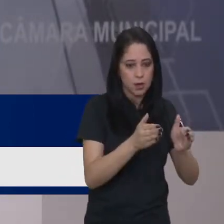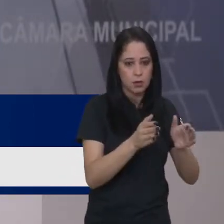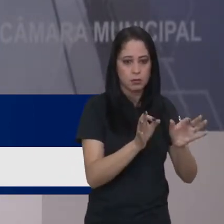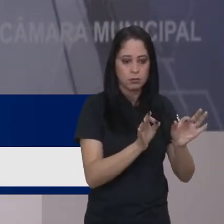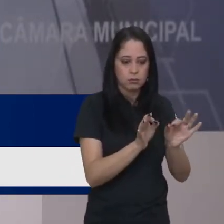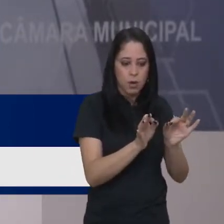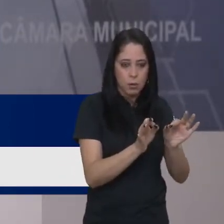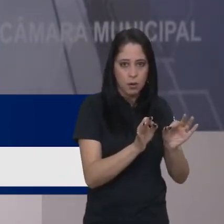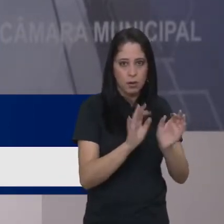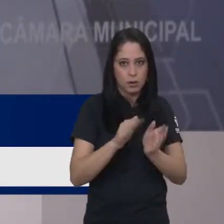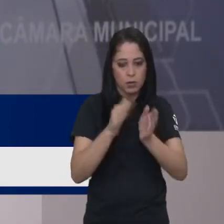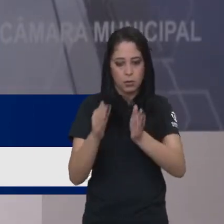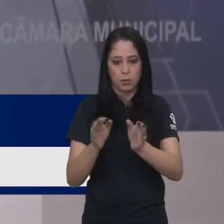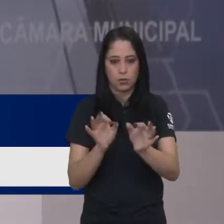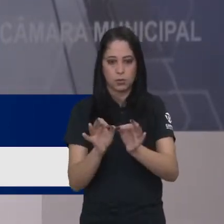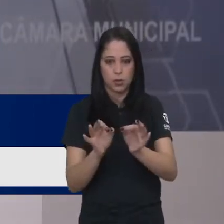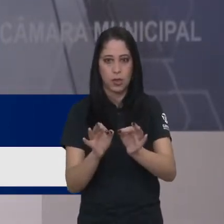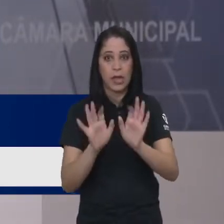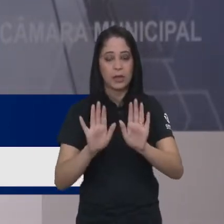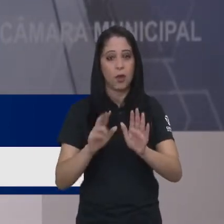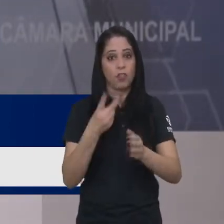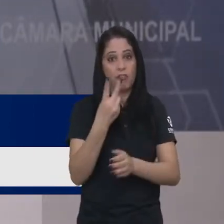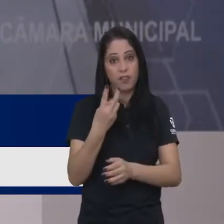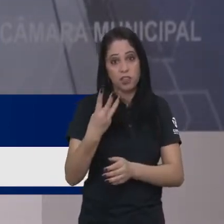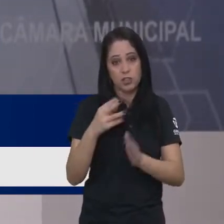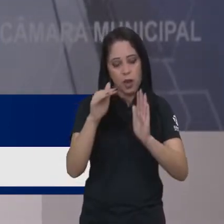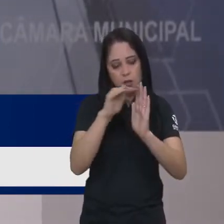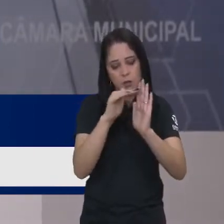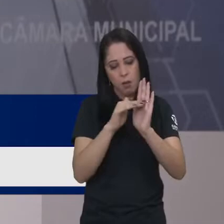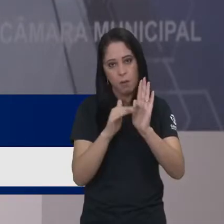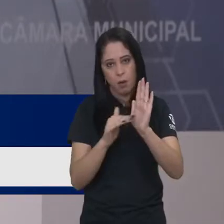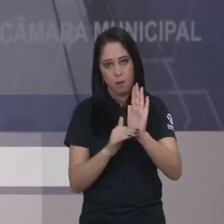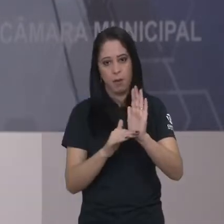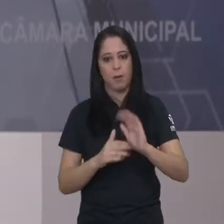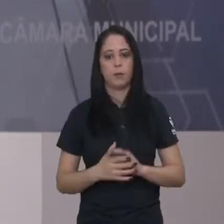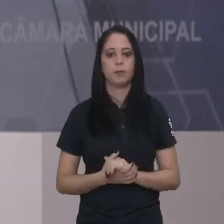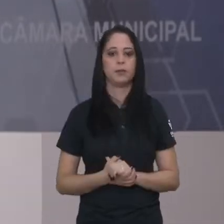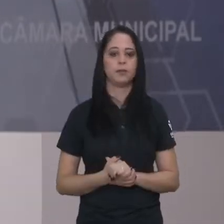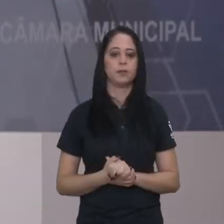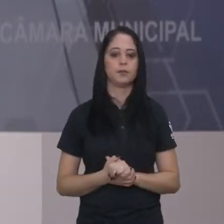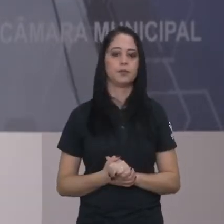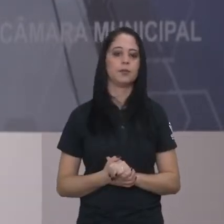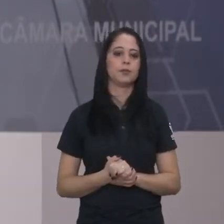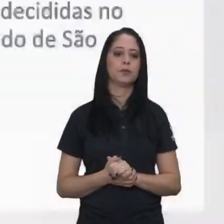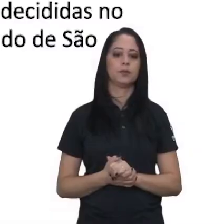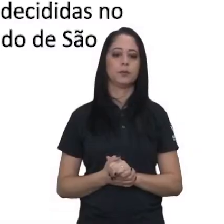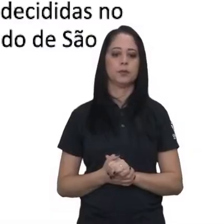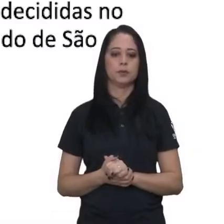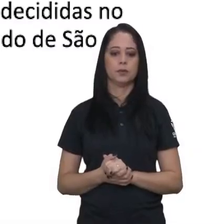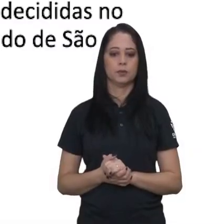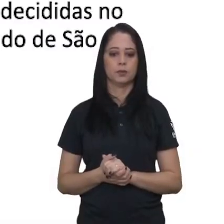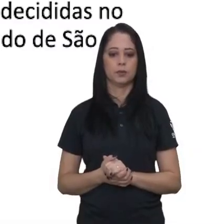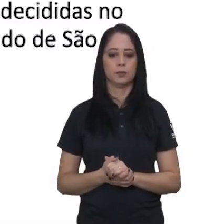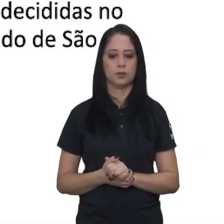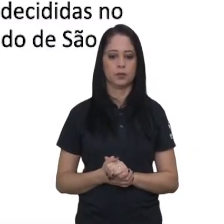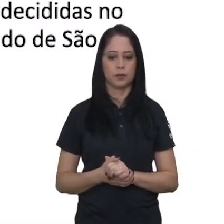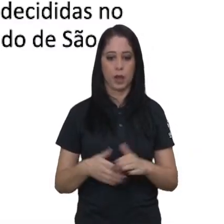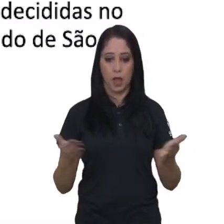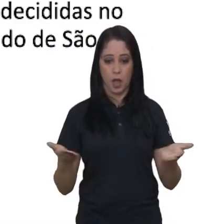particionado o bairro para regularizar. Então, são 23 procedimentos e 12 núcleos. Nós temos, hoje,